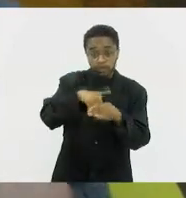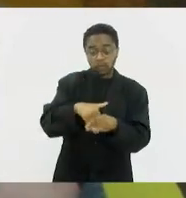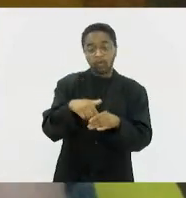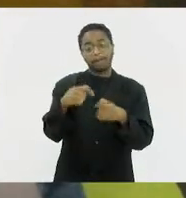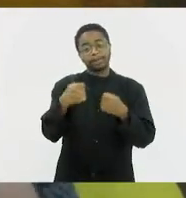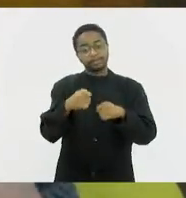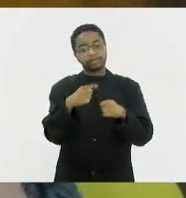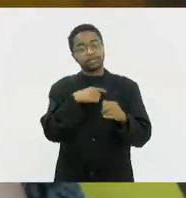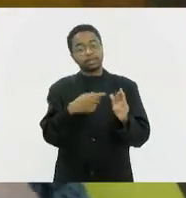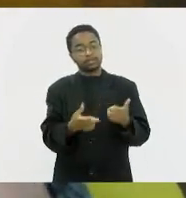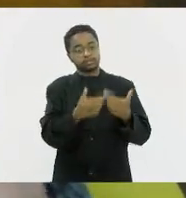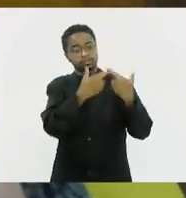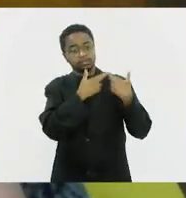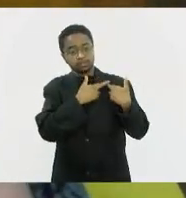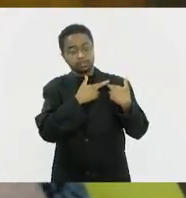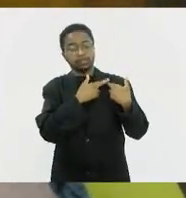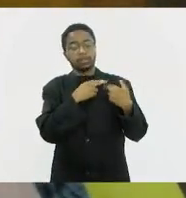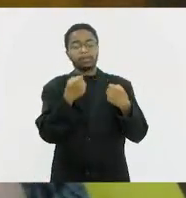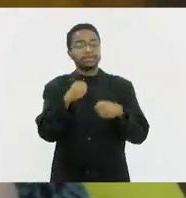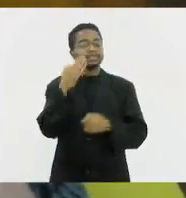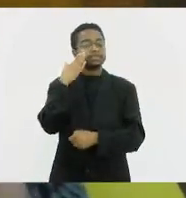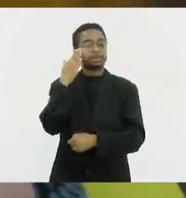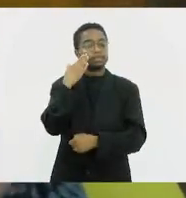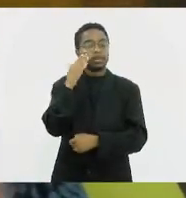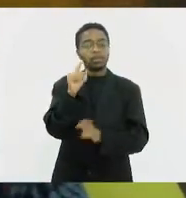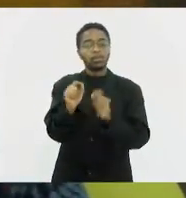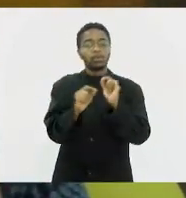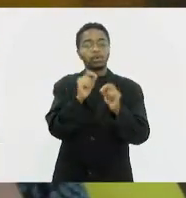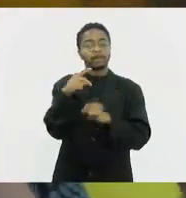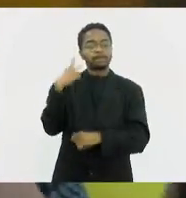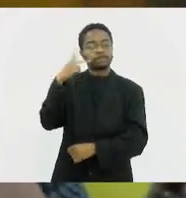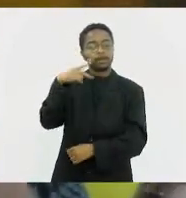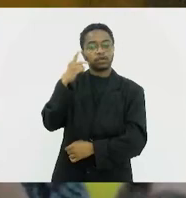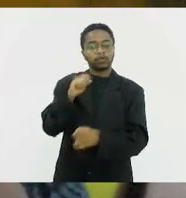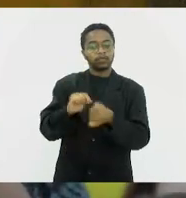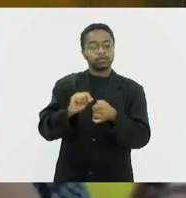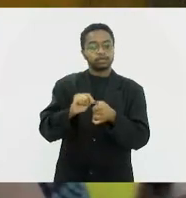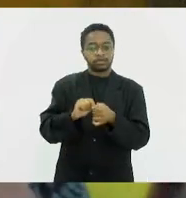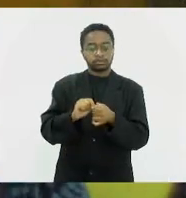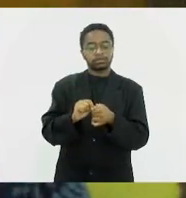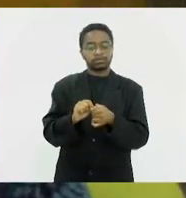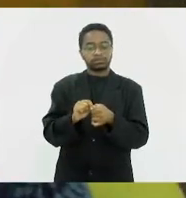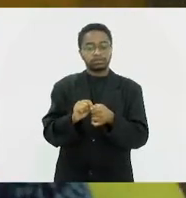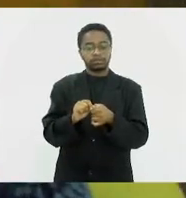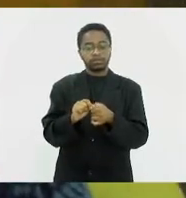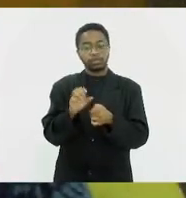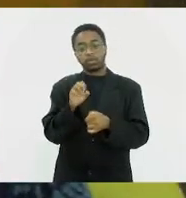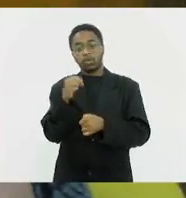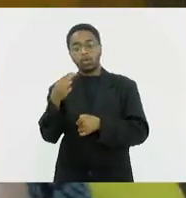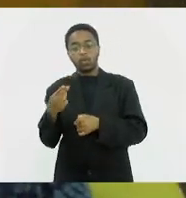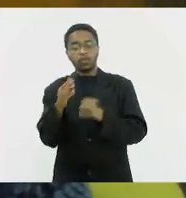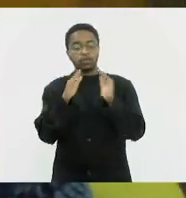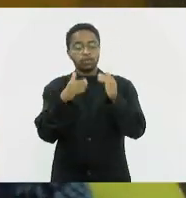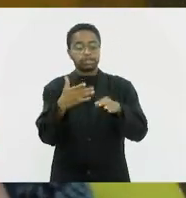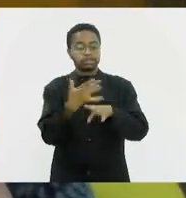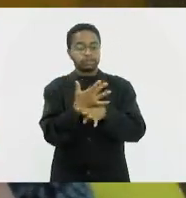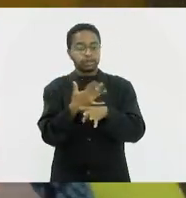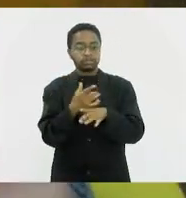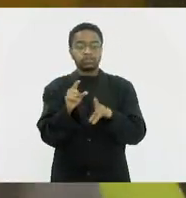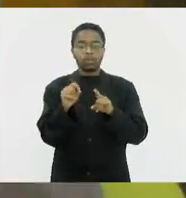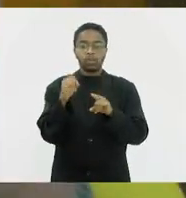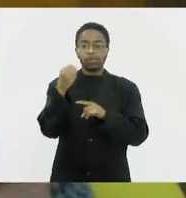responsável de ficar sabendo o que o seu vereador está fazendo por você ou pela cidade, pela